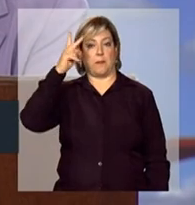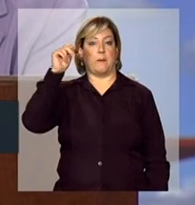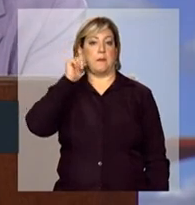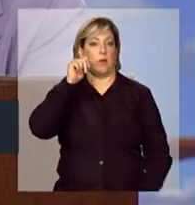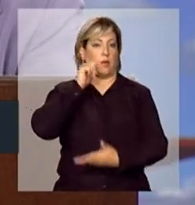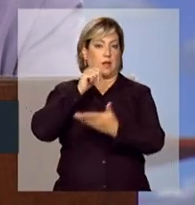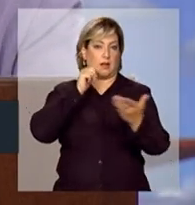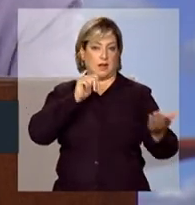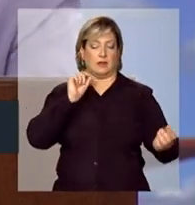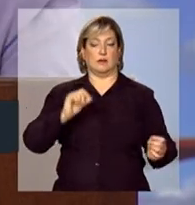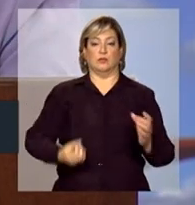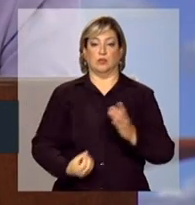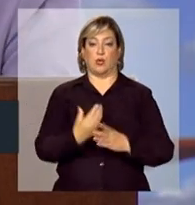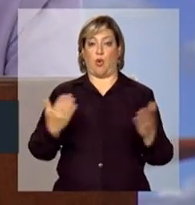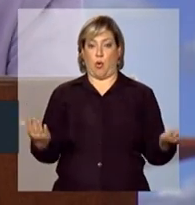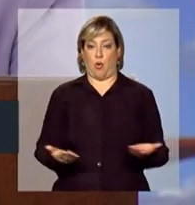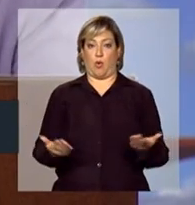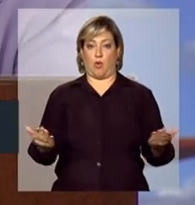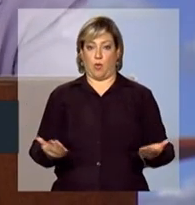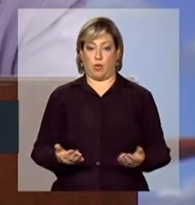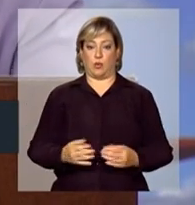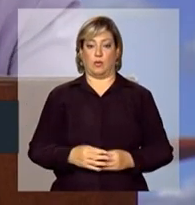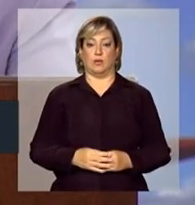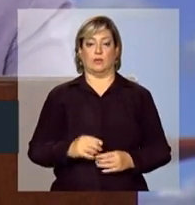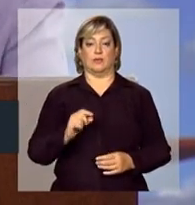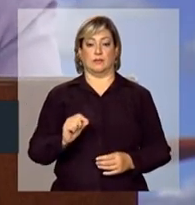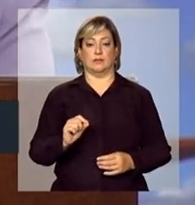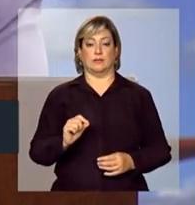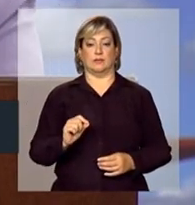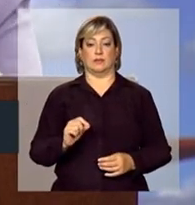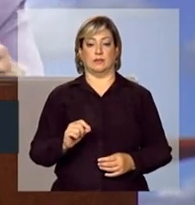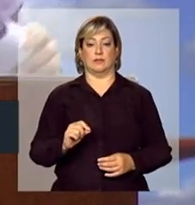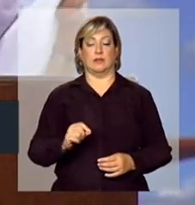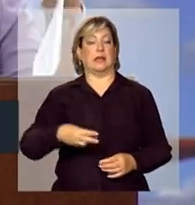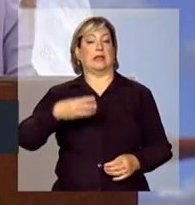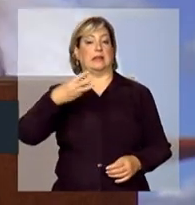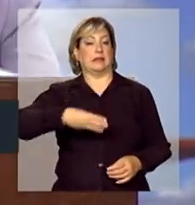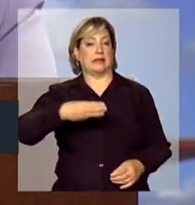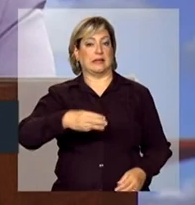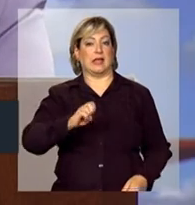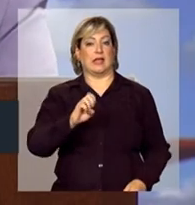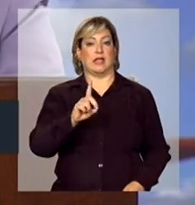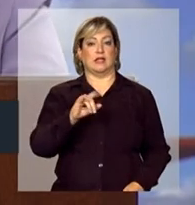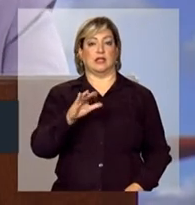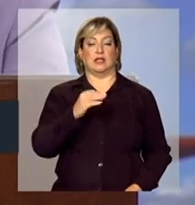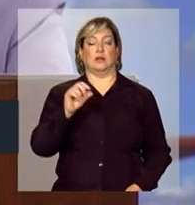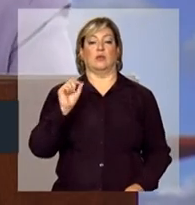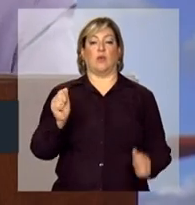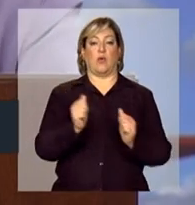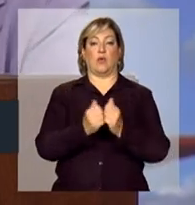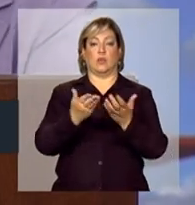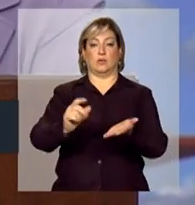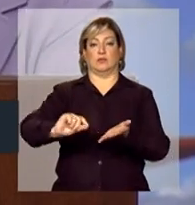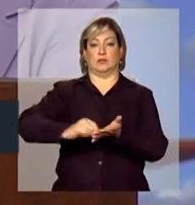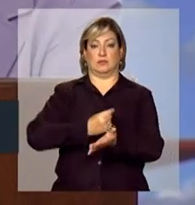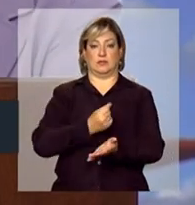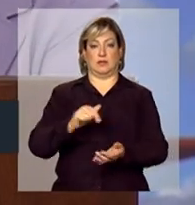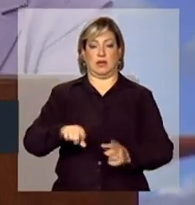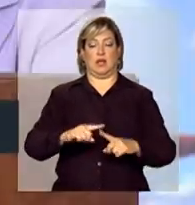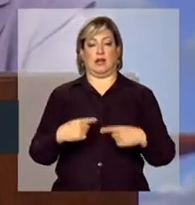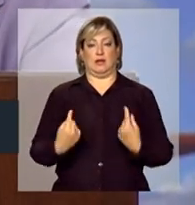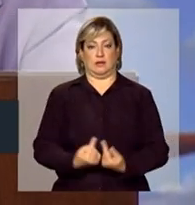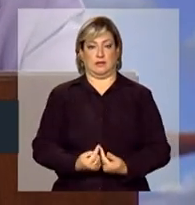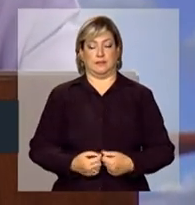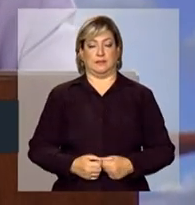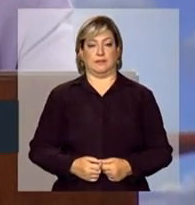mulheres lançamos hoje senhora presidenta até à sua terceira edição com a sua assinatura neste